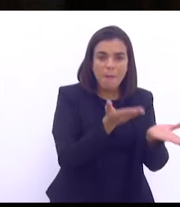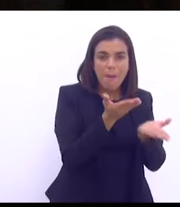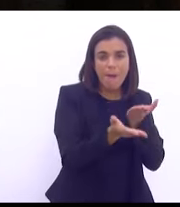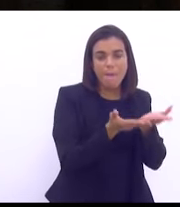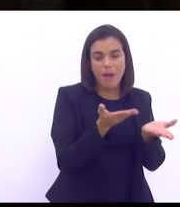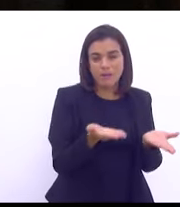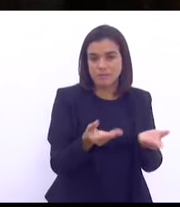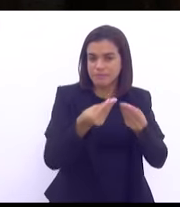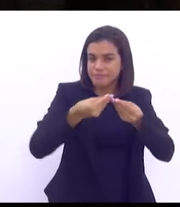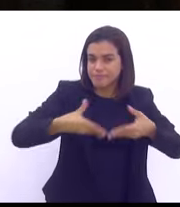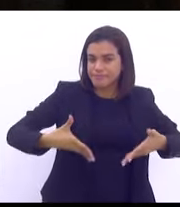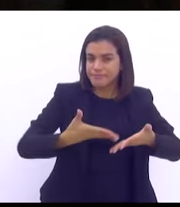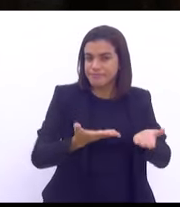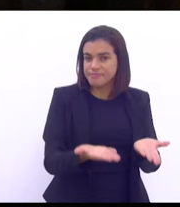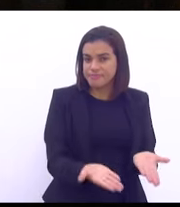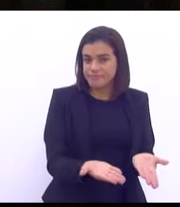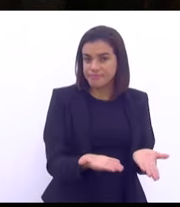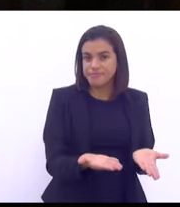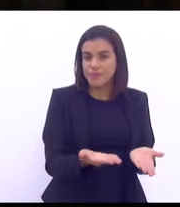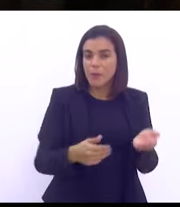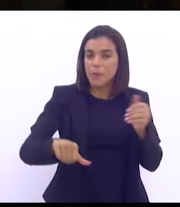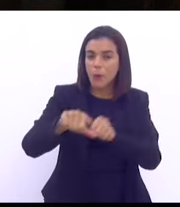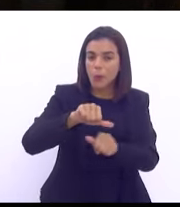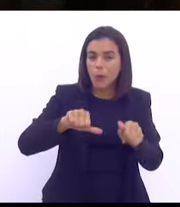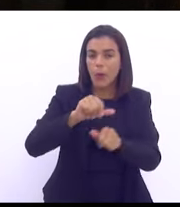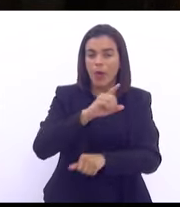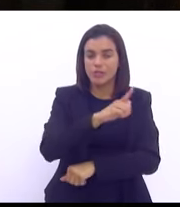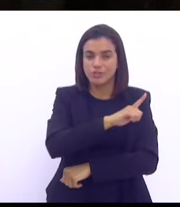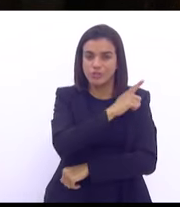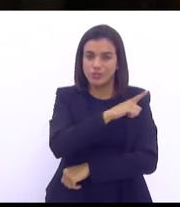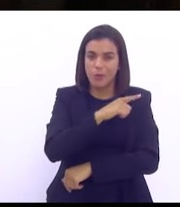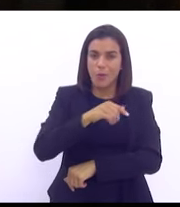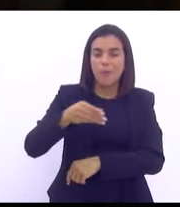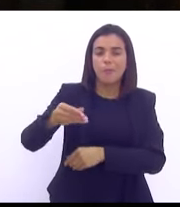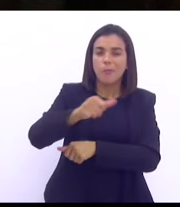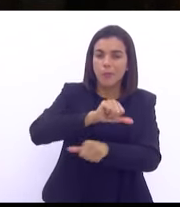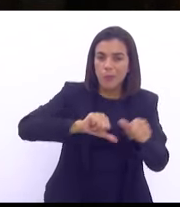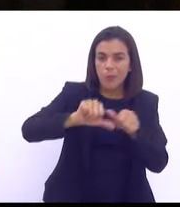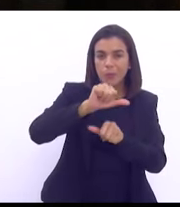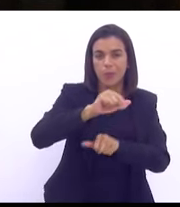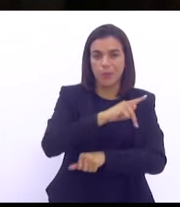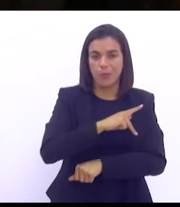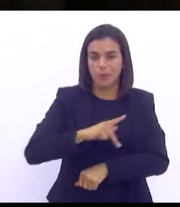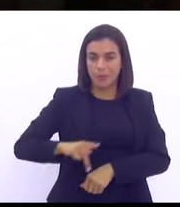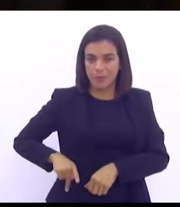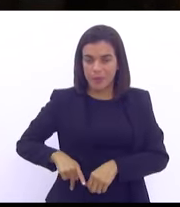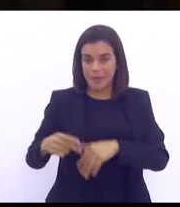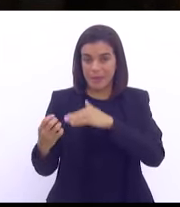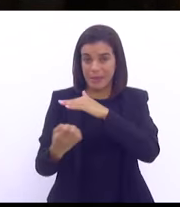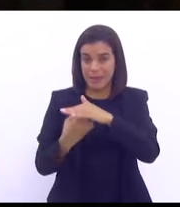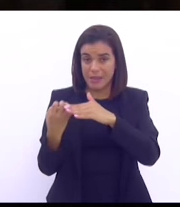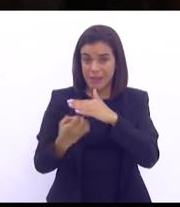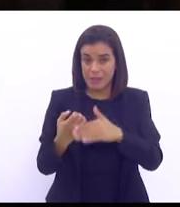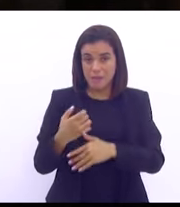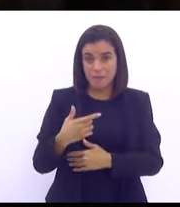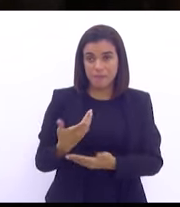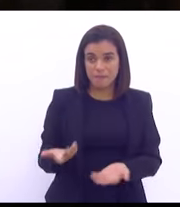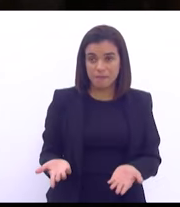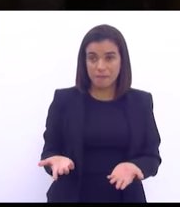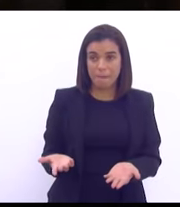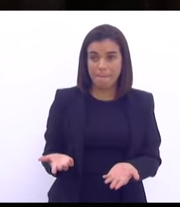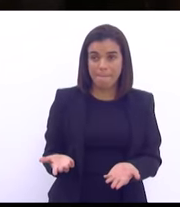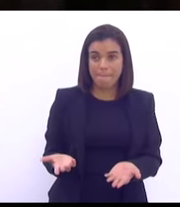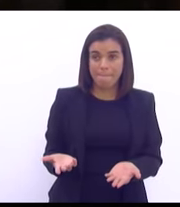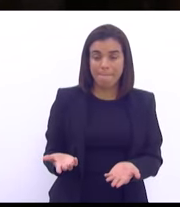total. Mudou a gestão, mudou o presidente. Eu estou realmente aplaudindo que me